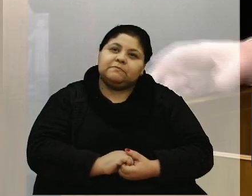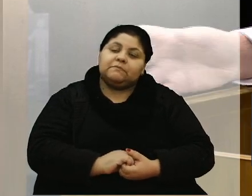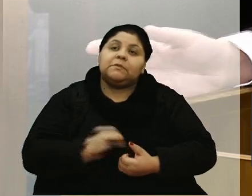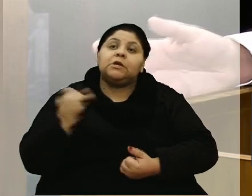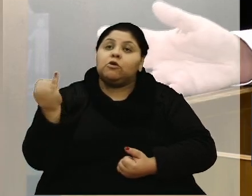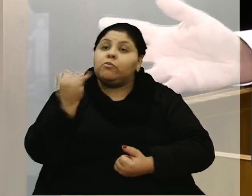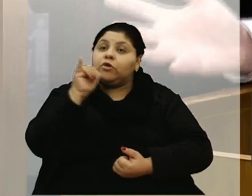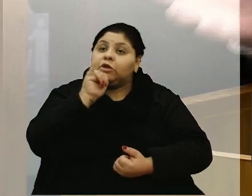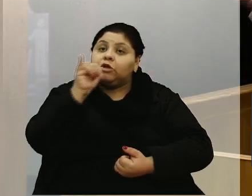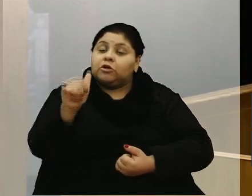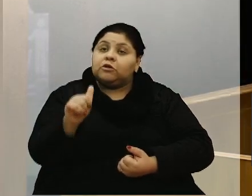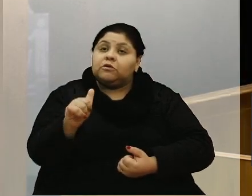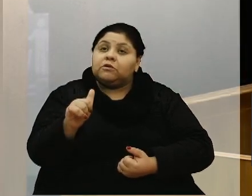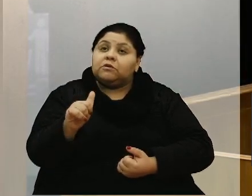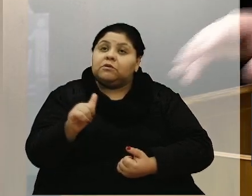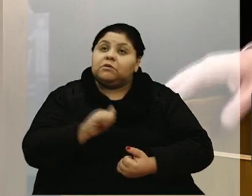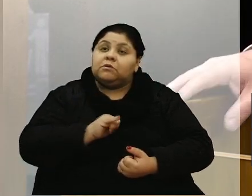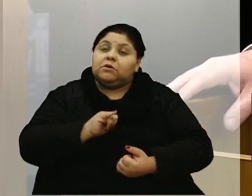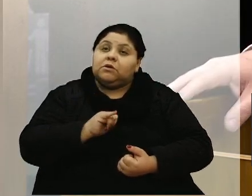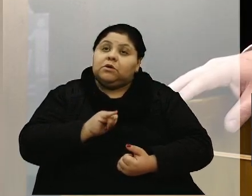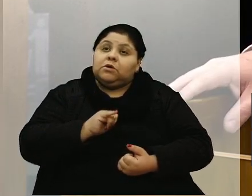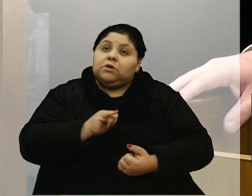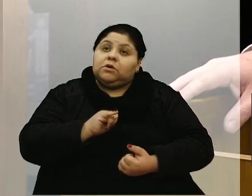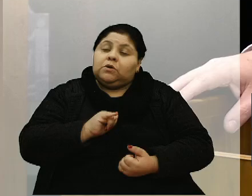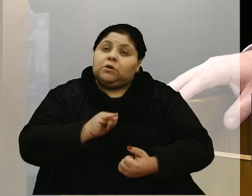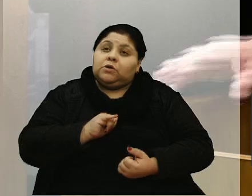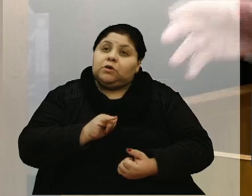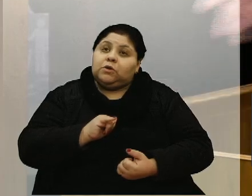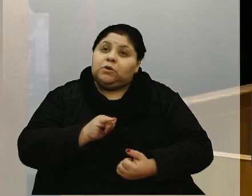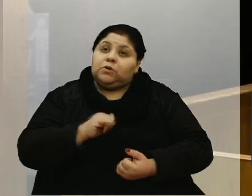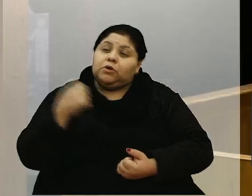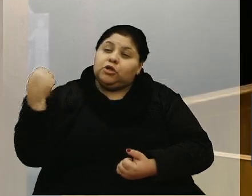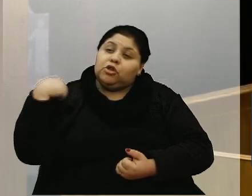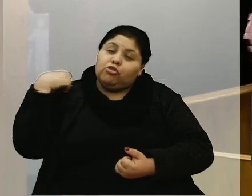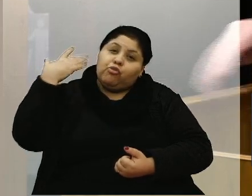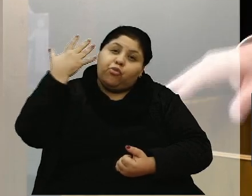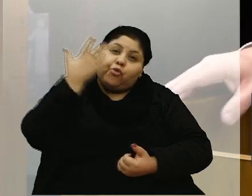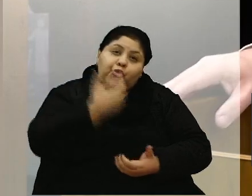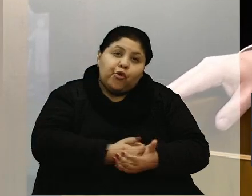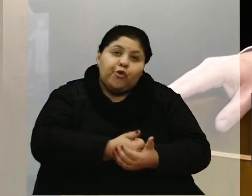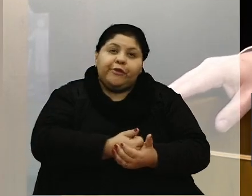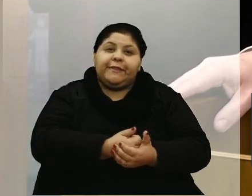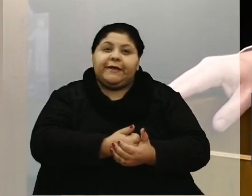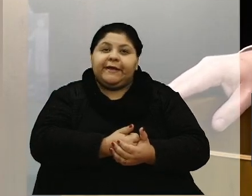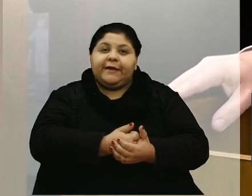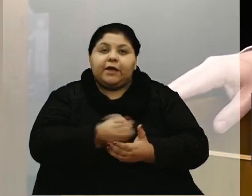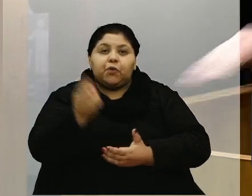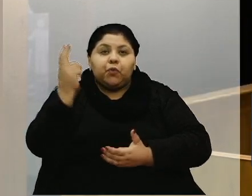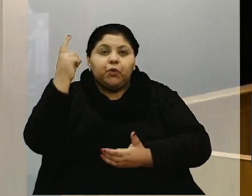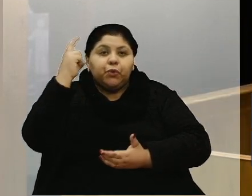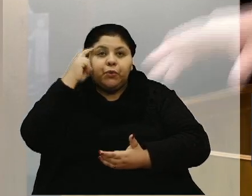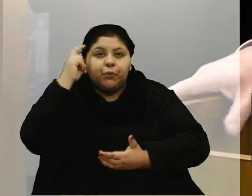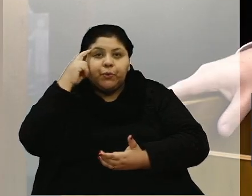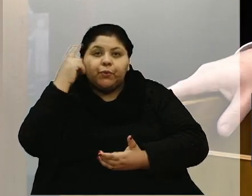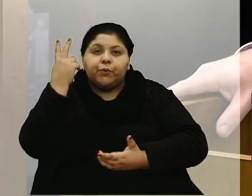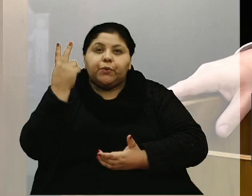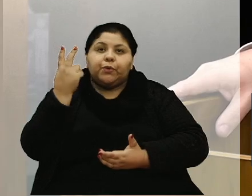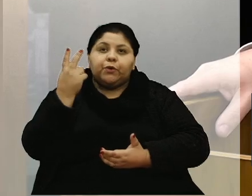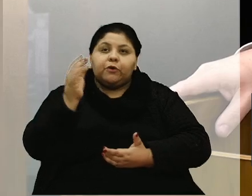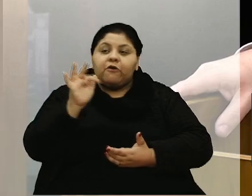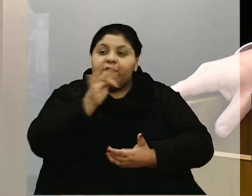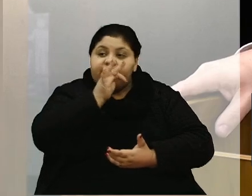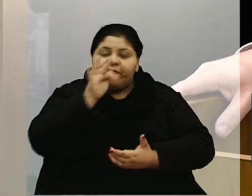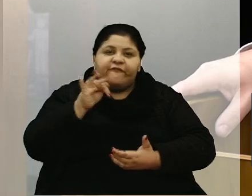Importante dizer que eles trouxeram toda a sua bagagem cultural, né, sua filosofia de vida,